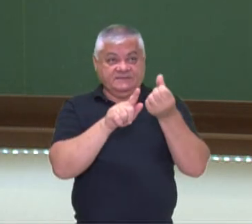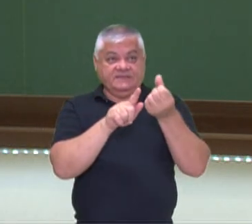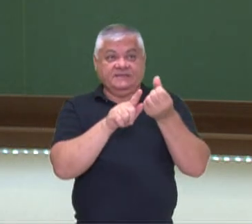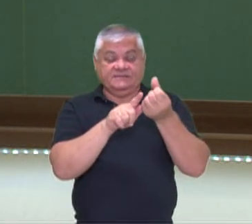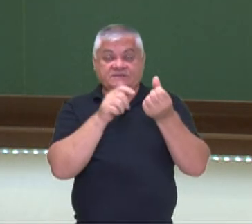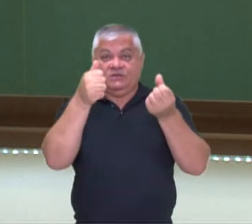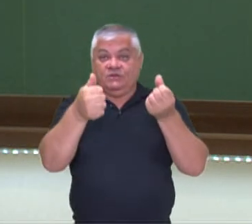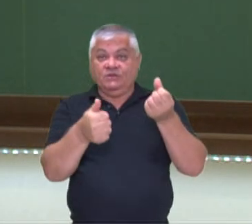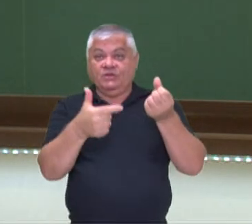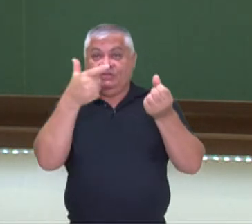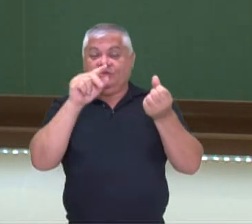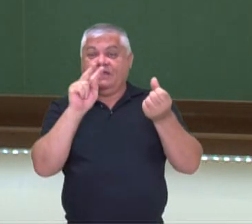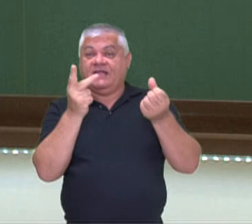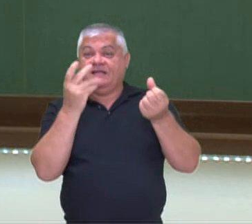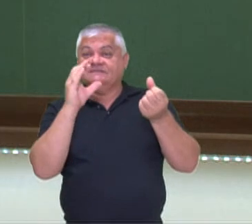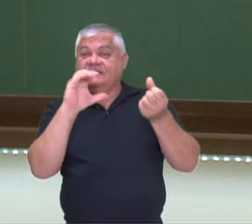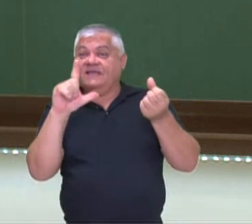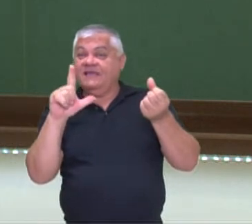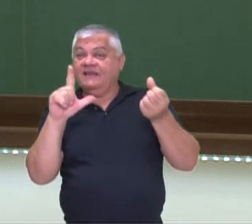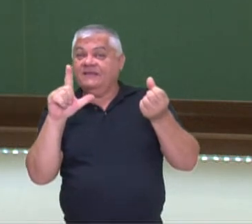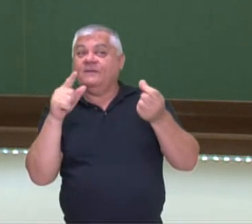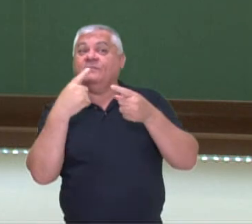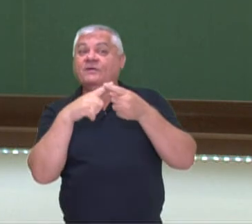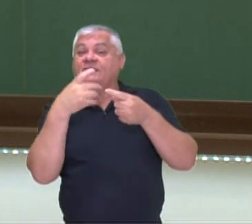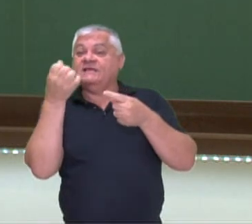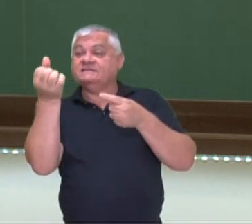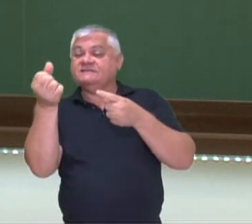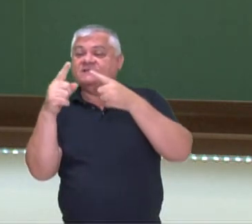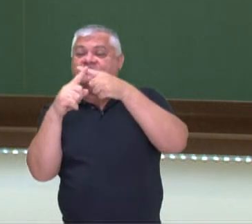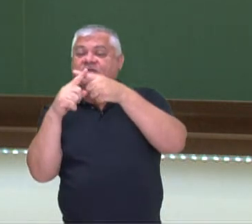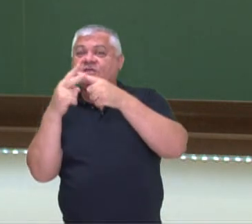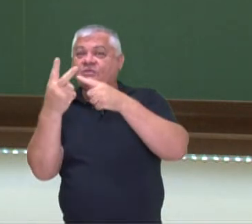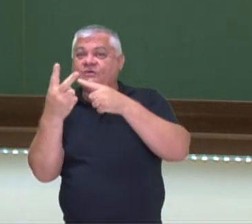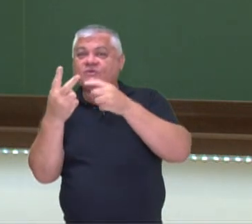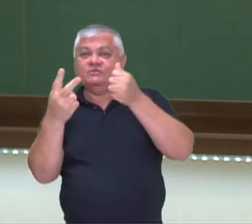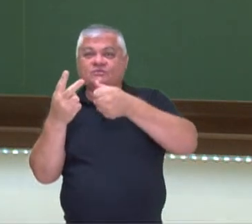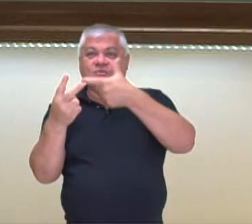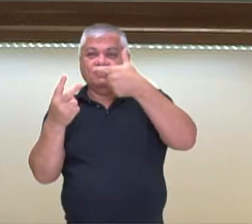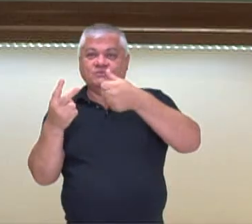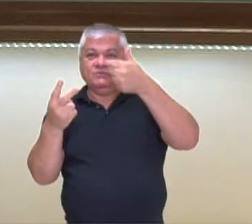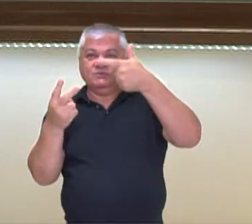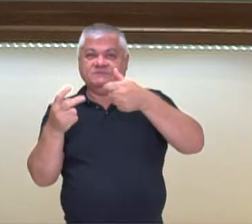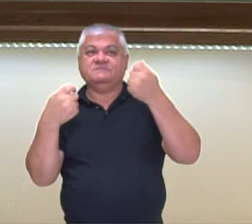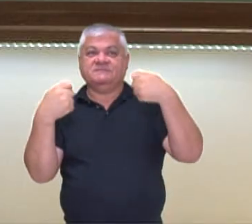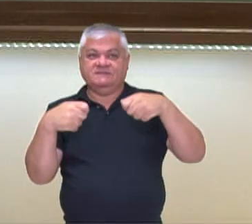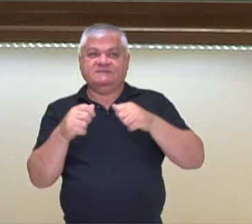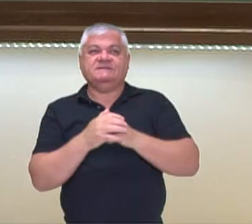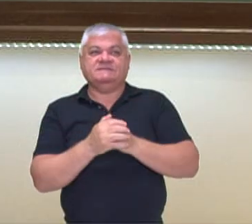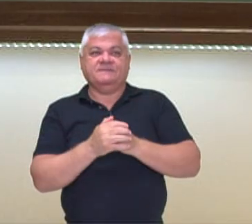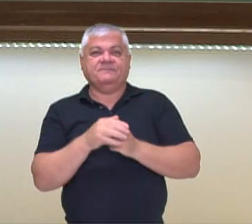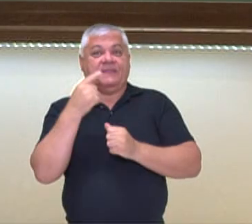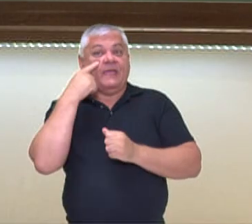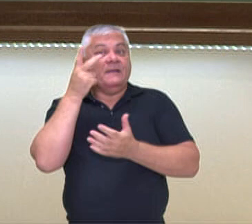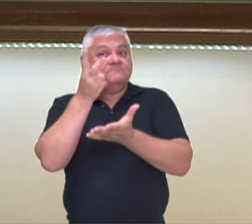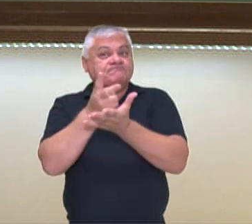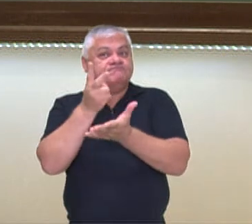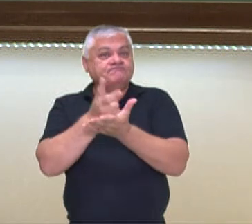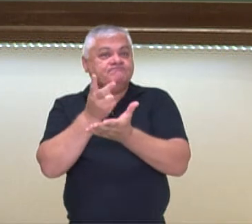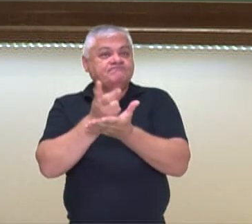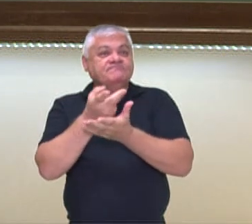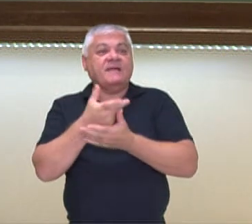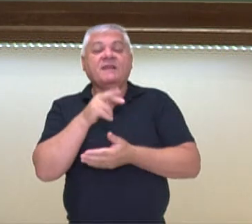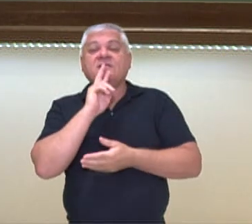fecha 12 no HCl, por quê? Porque 6 vezes 2, 12, então tem que ter 12 hidrogênios aqui. Lembrem-se sempre